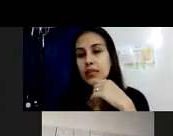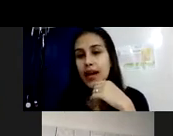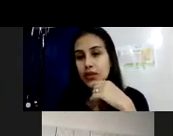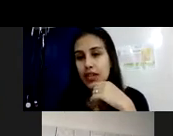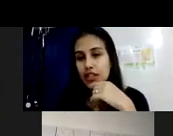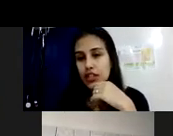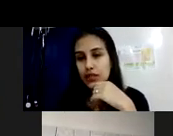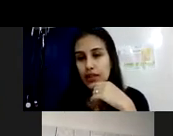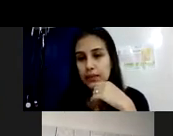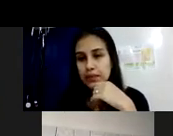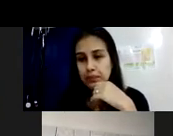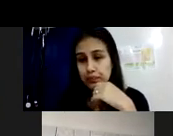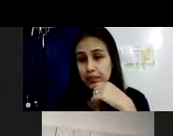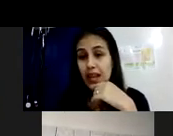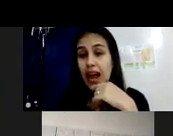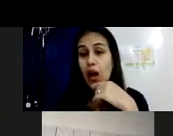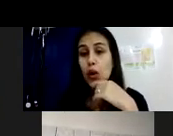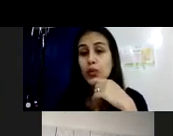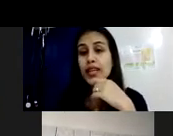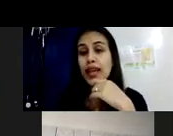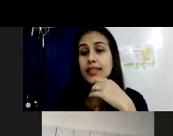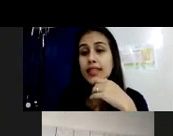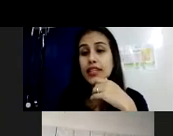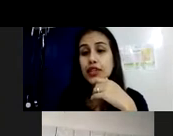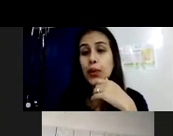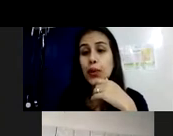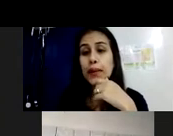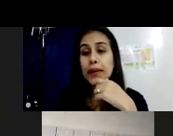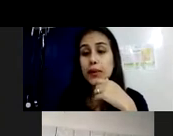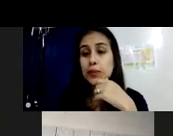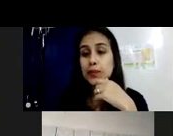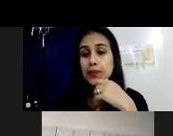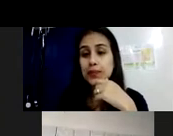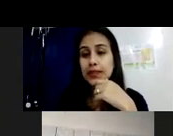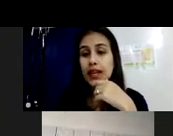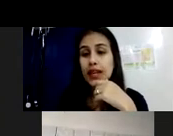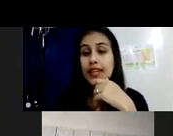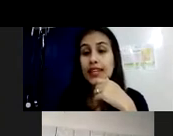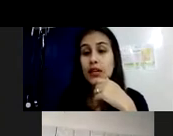aqui embaixo, o que a gente vê? A ausência de corrimão,